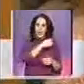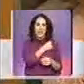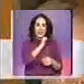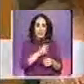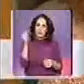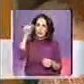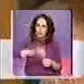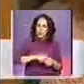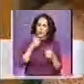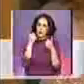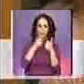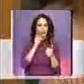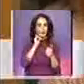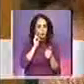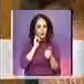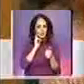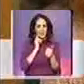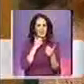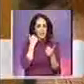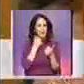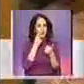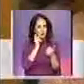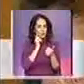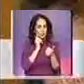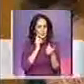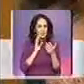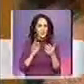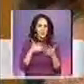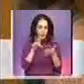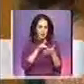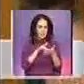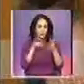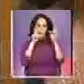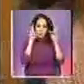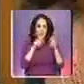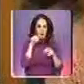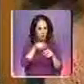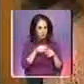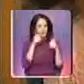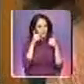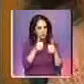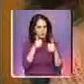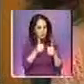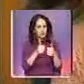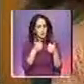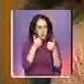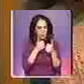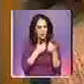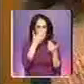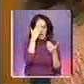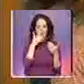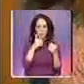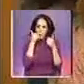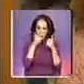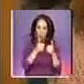e elas poderem receber as pessoas, acho sempre que é um passo importante. E depois, sendo um livro com uma temática destas, é particularmente bom. Acho que vai ser